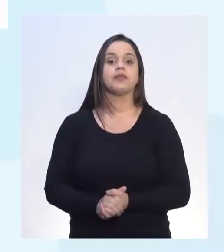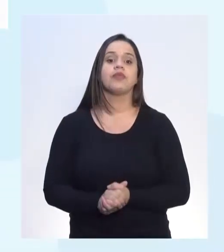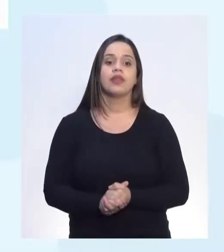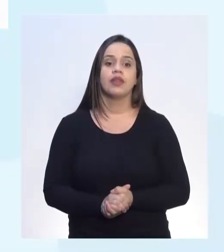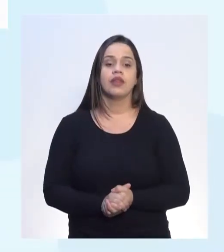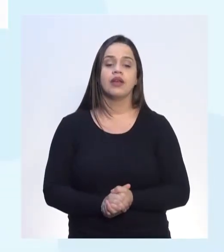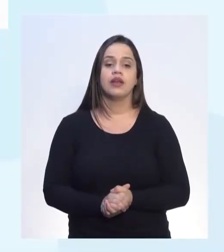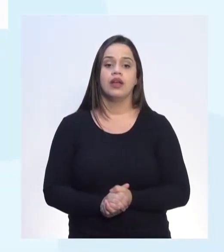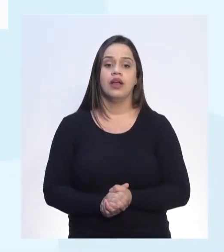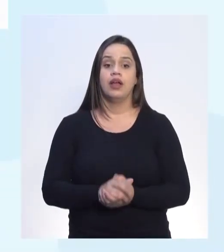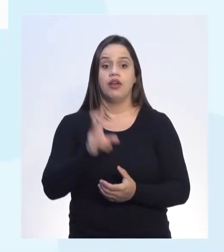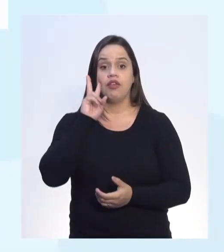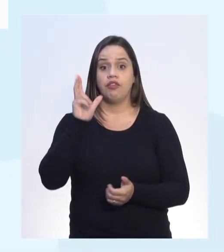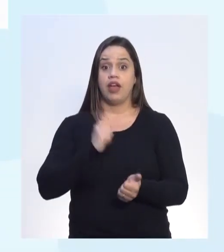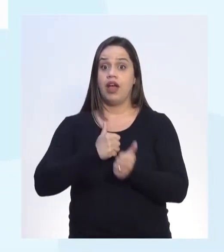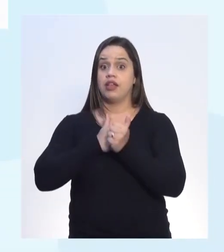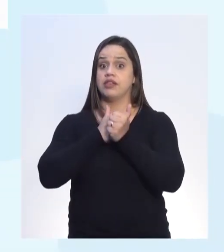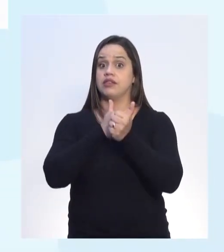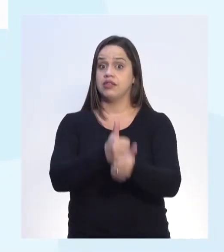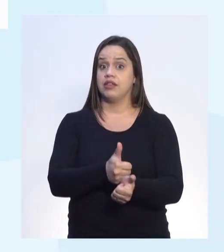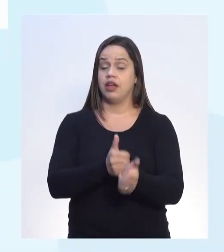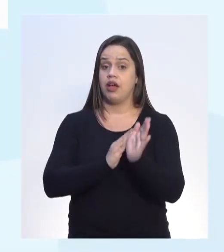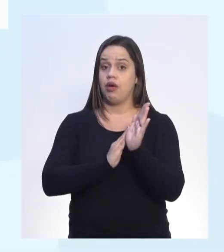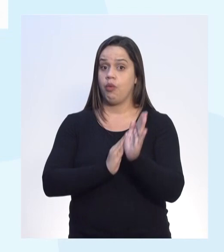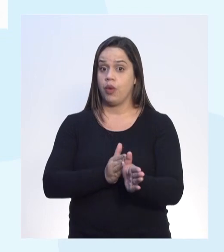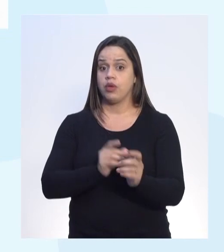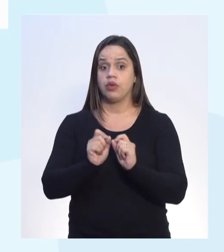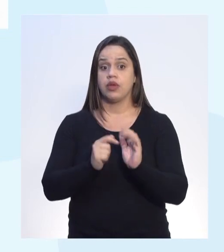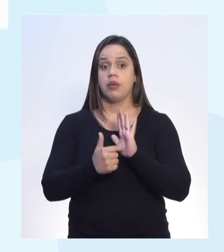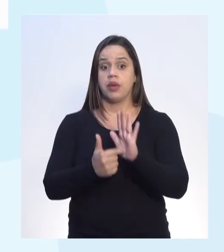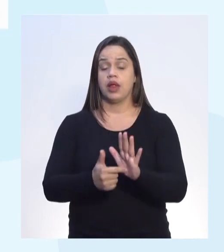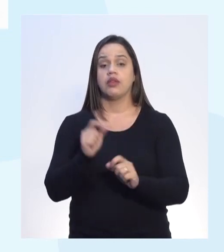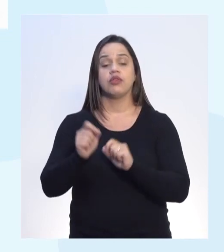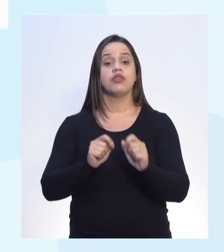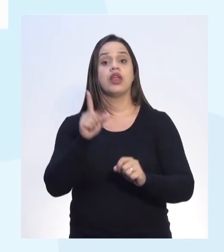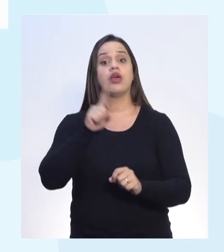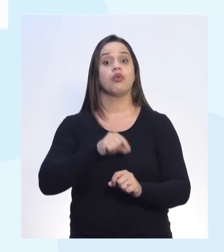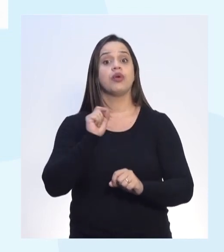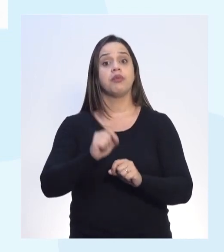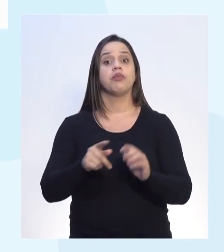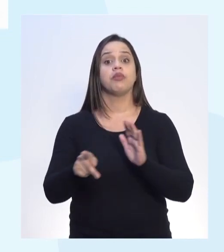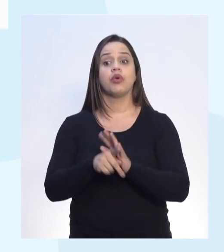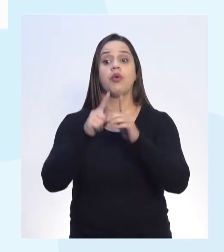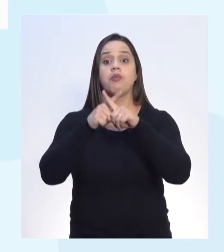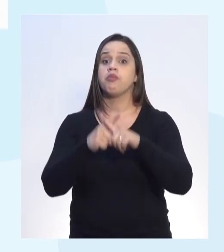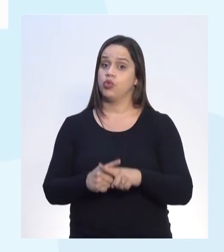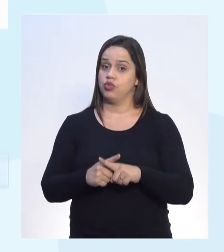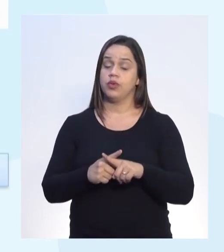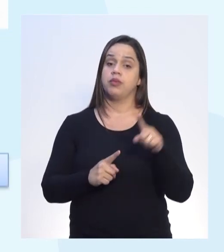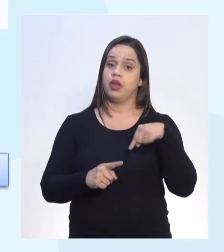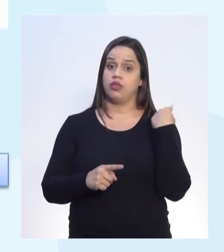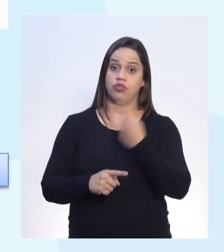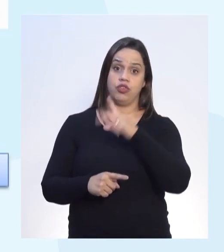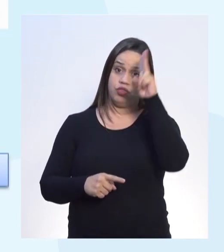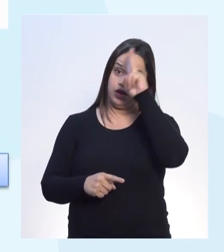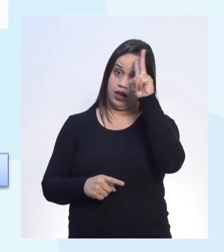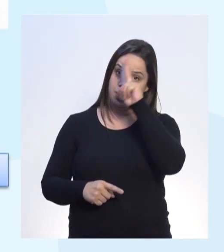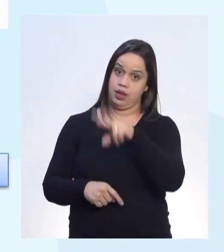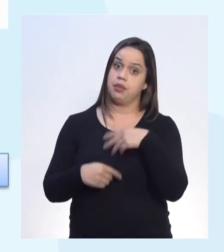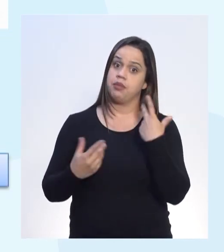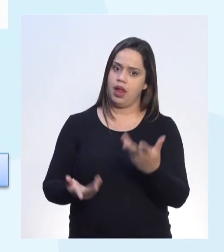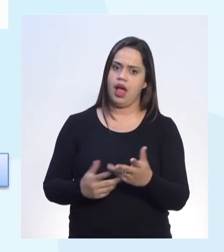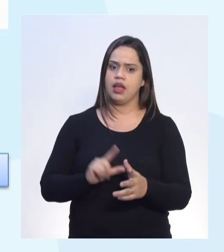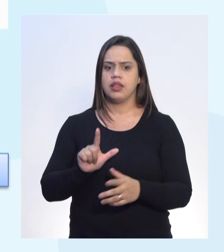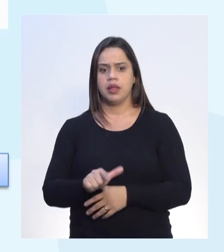Olha lá na sequência. Aí o que é? Vai aparecer um produto, uma multiplicação, para a gente lembrar mais um pouquinho, tá? E